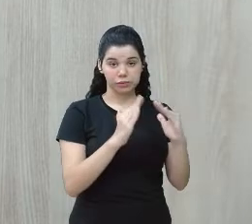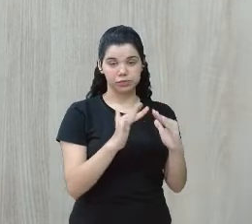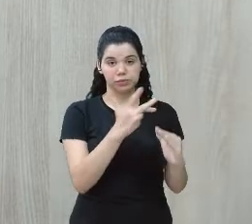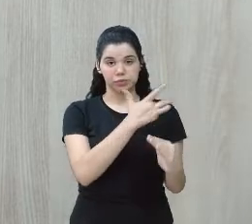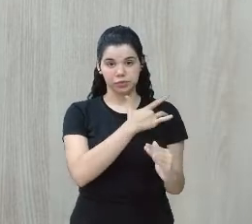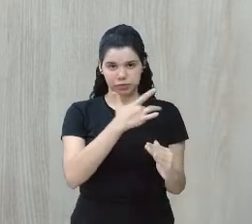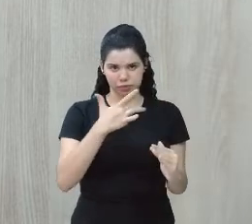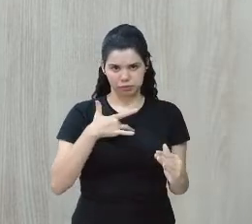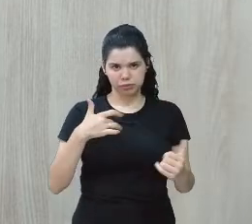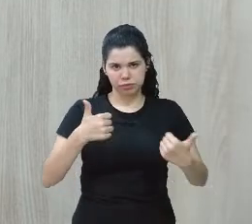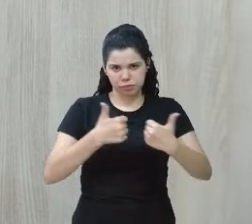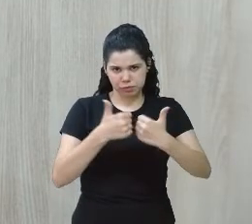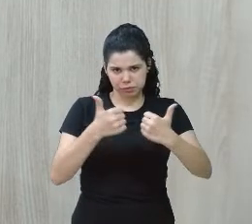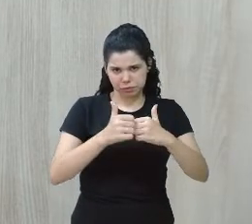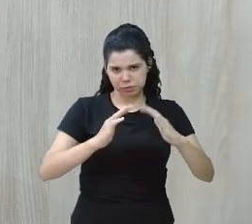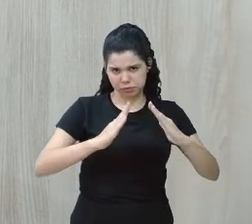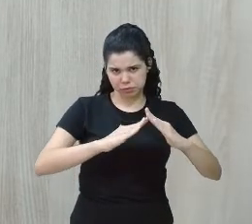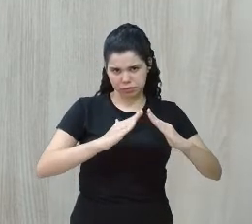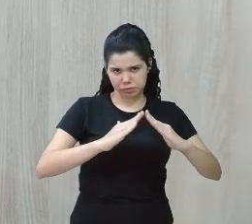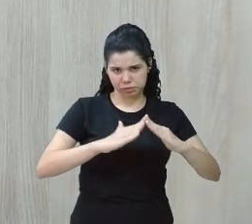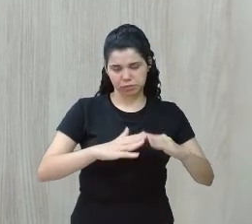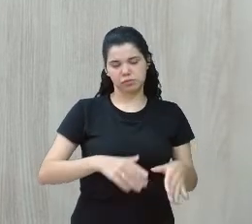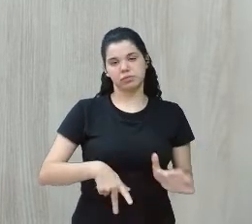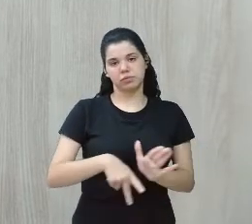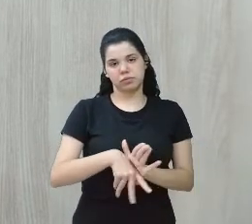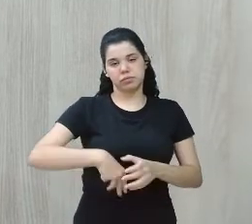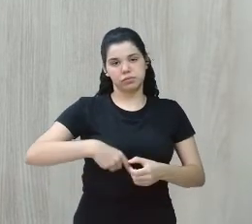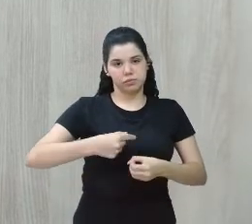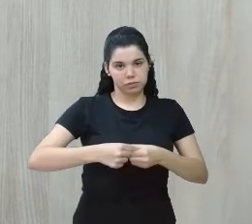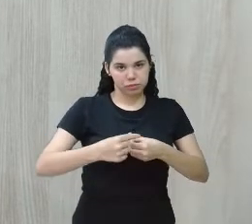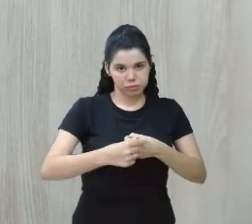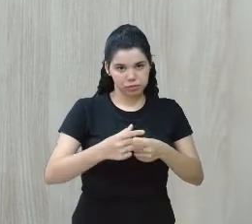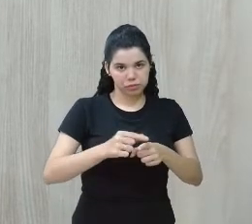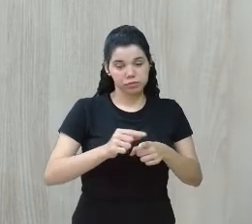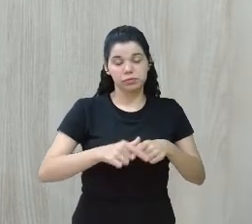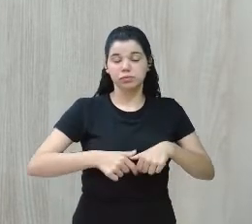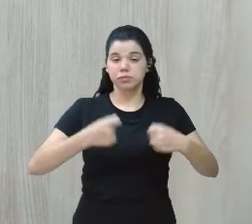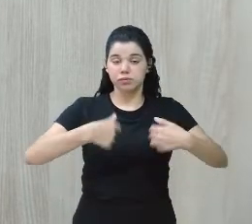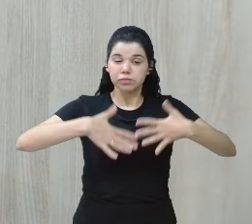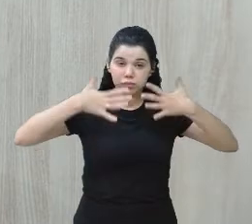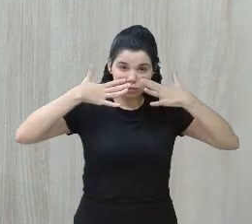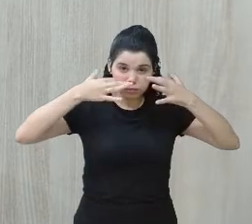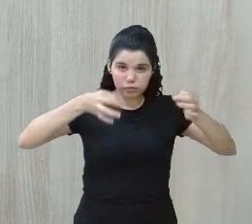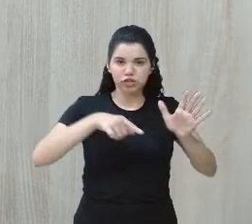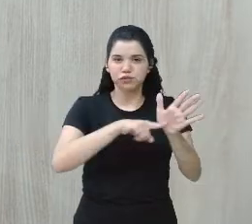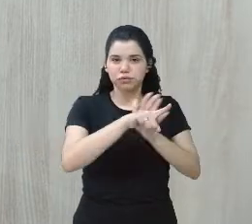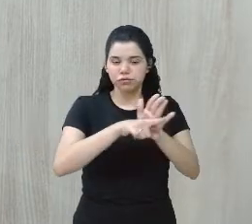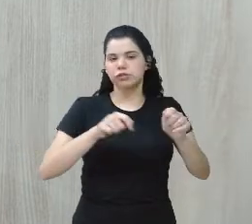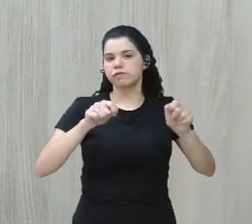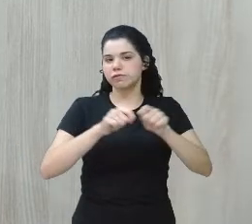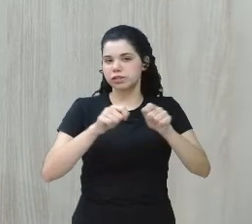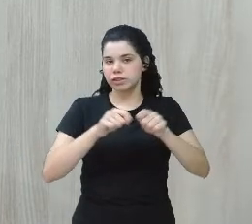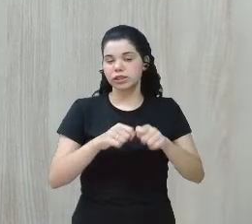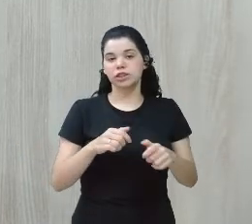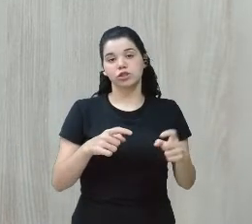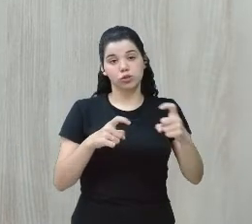ao postinho aí que a gente costuma dizer no bairro, é de sempre estar atento a esses exames que os médicos, né,